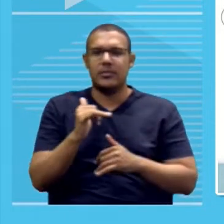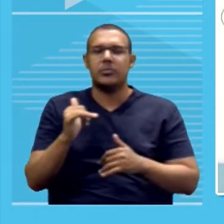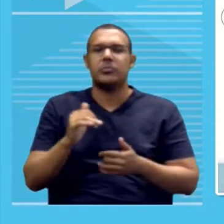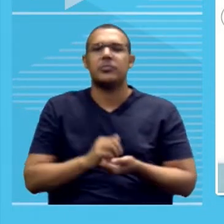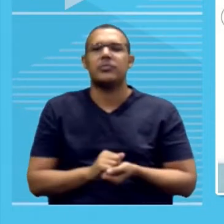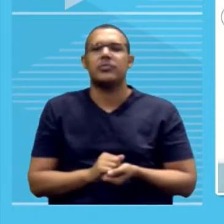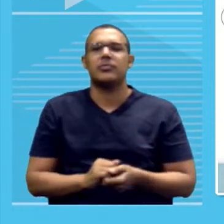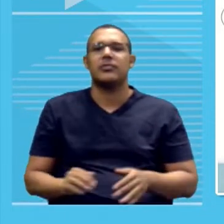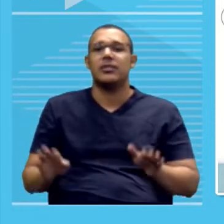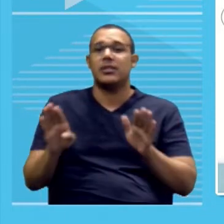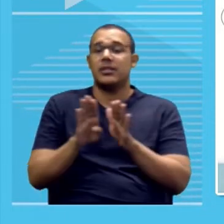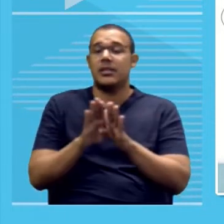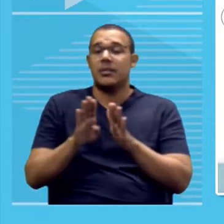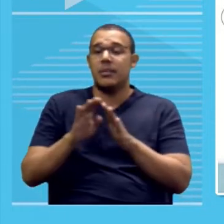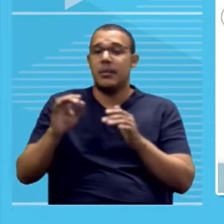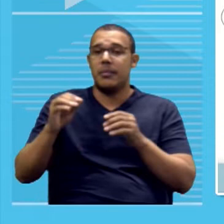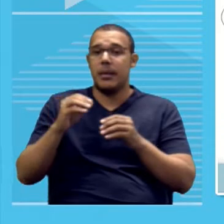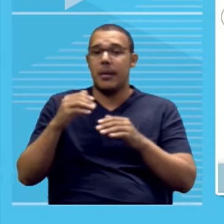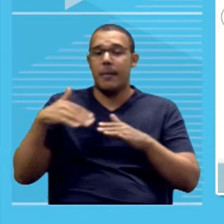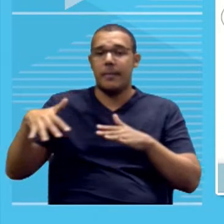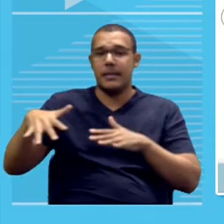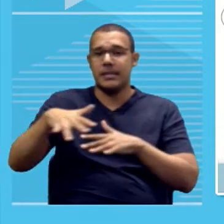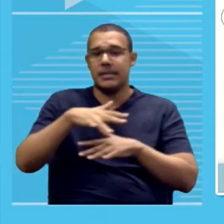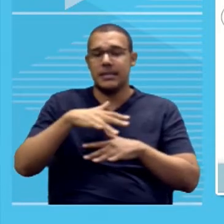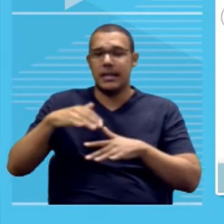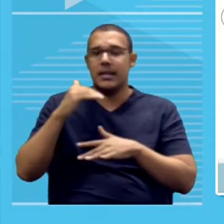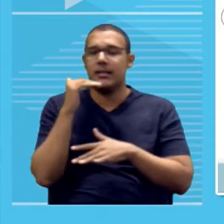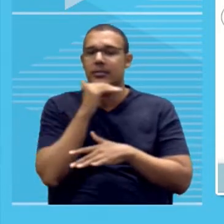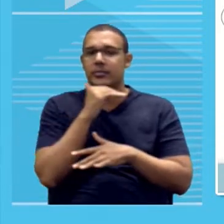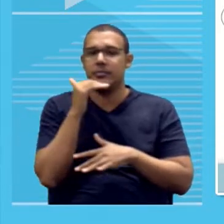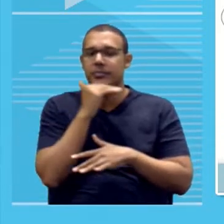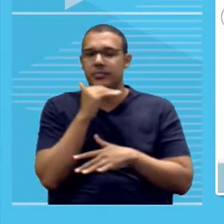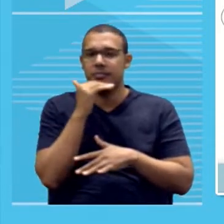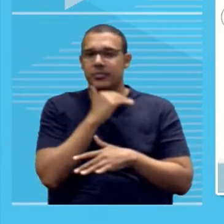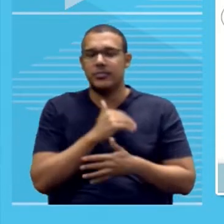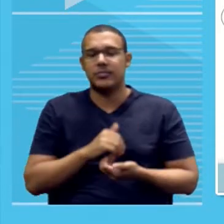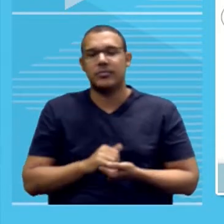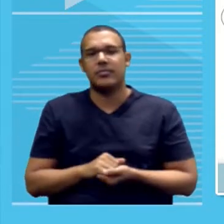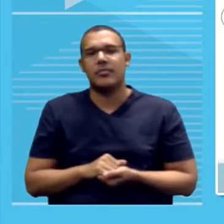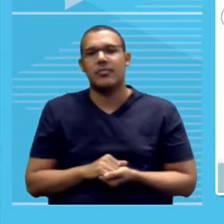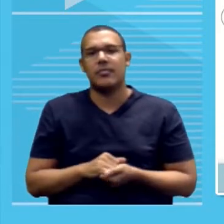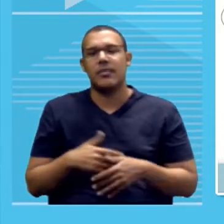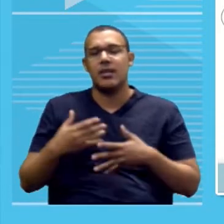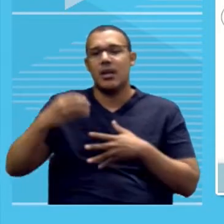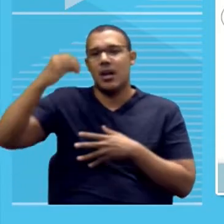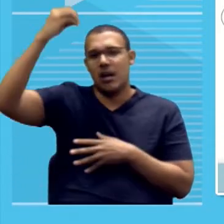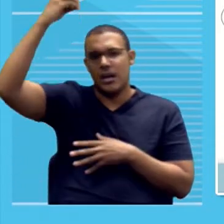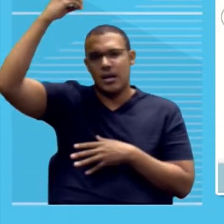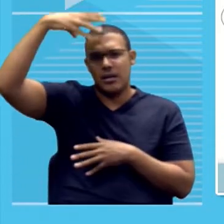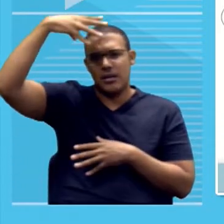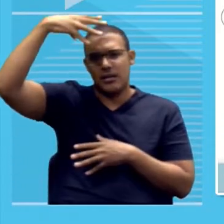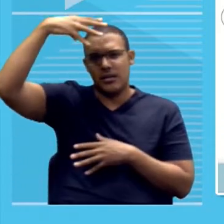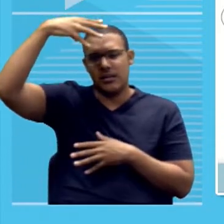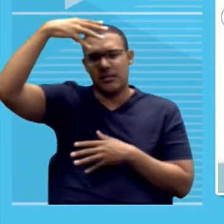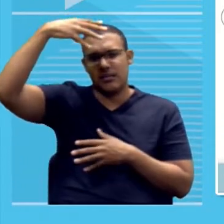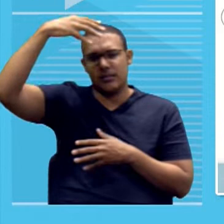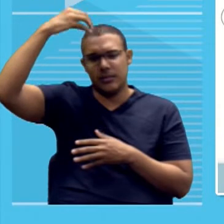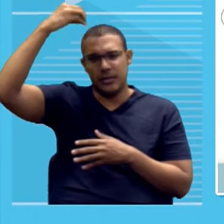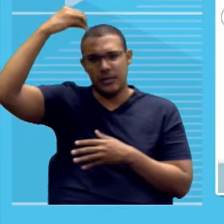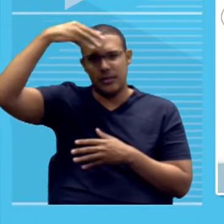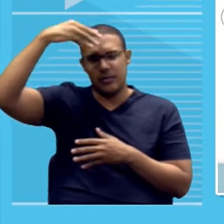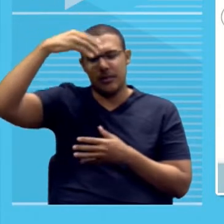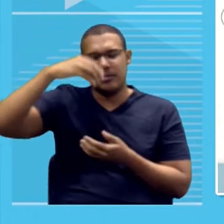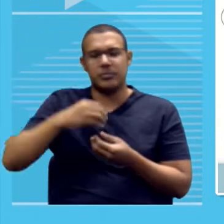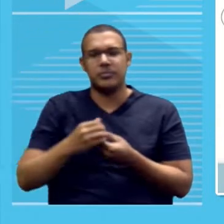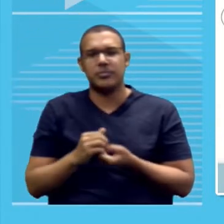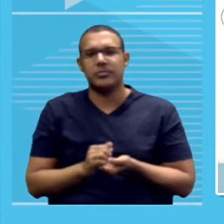condutor de calor. A nossa lâmpada incandescente, ela não é uma coisa muito inteligente. Deixa eu